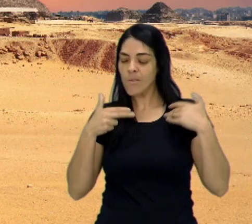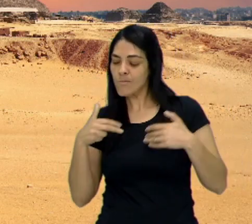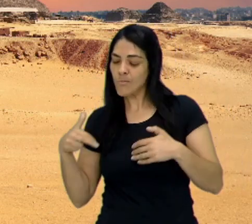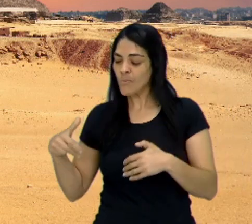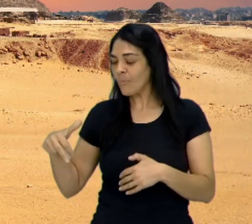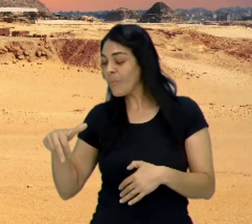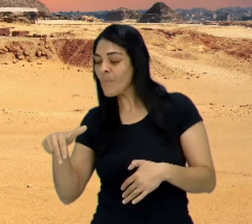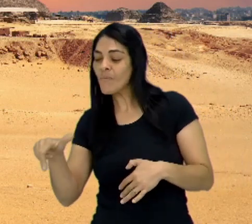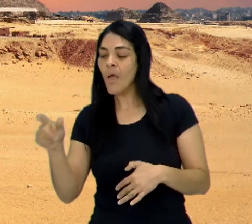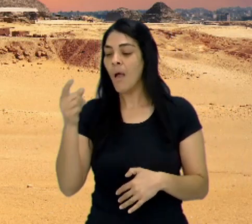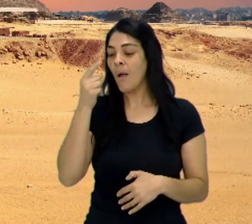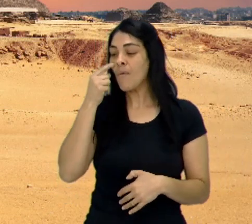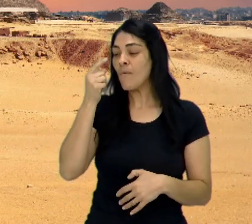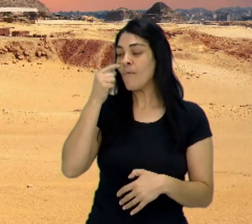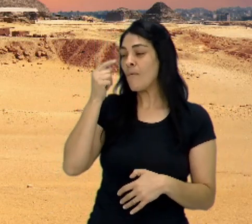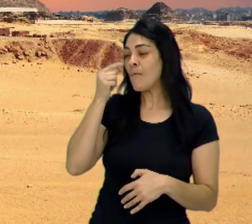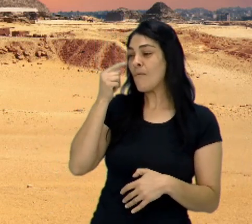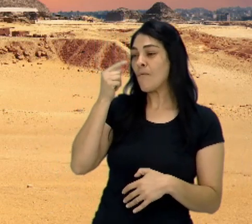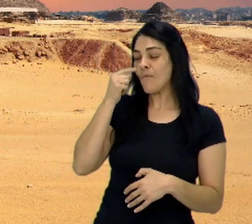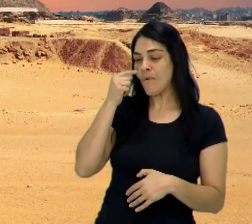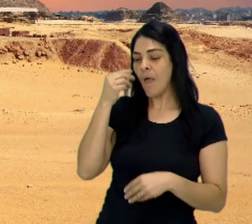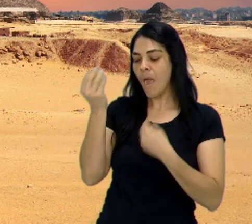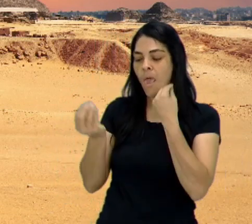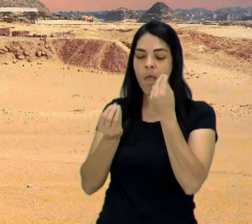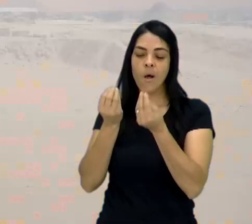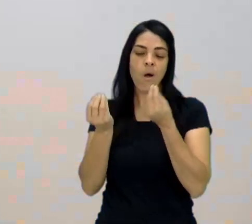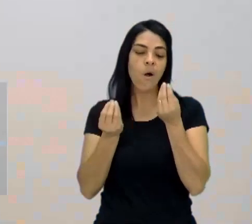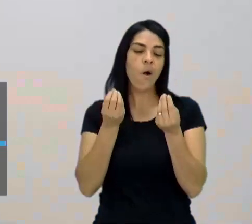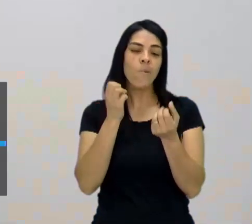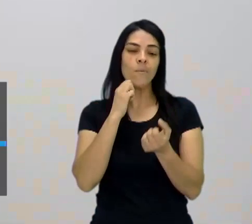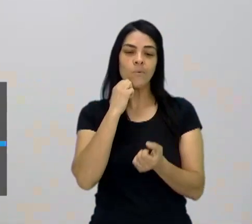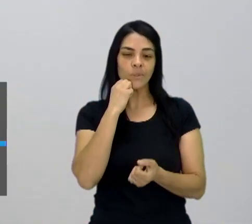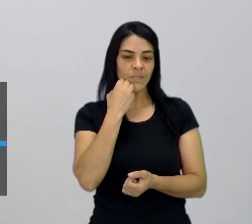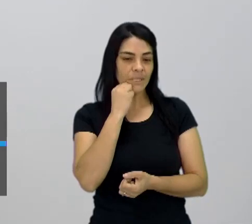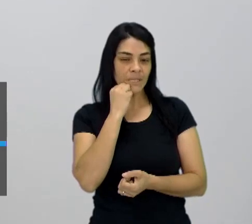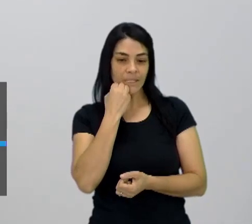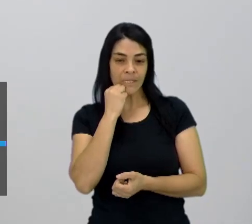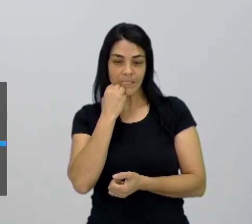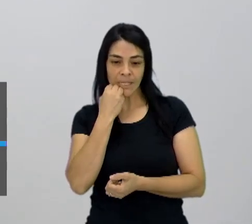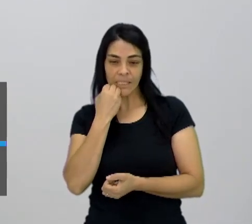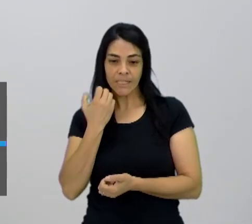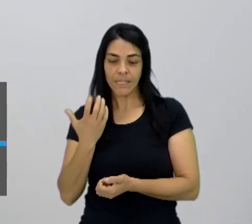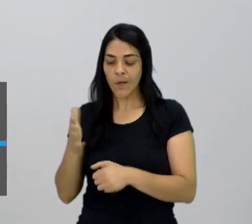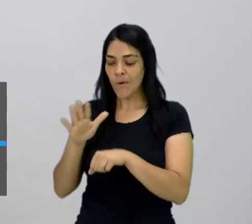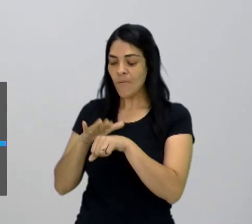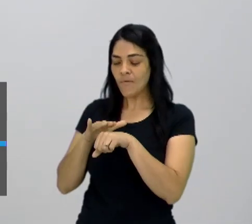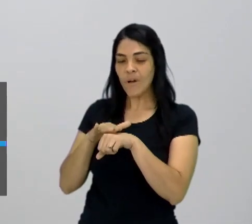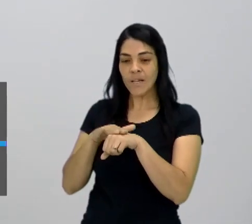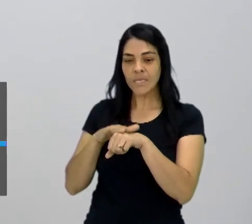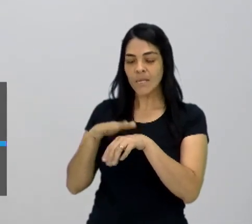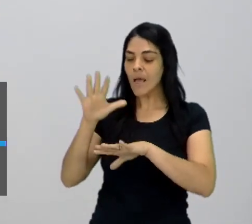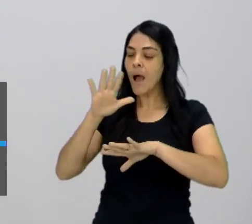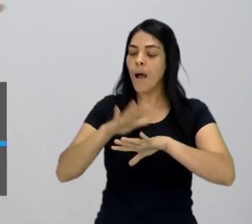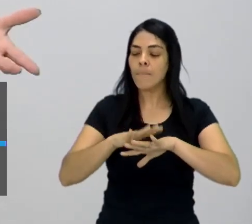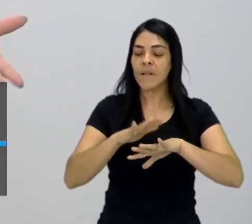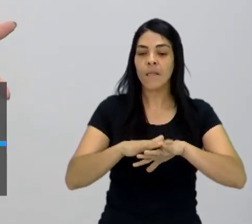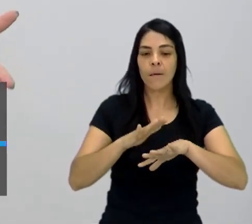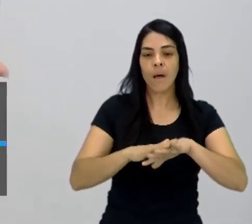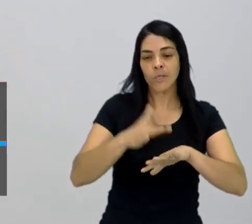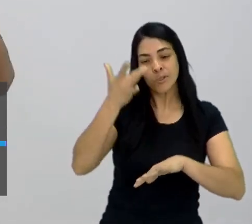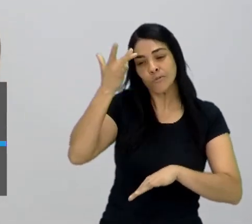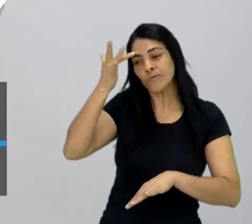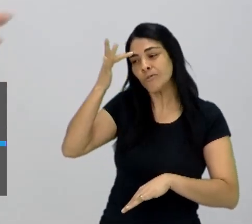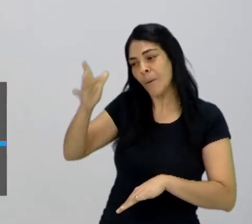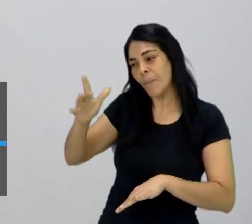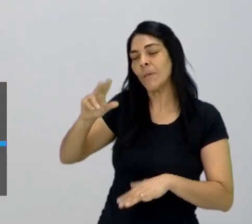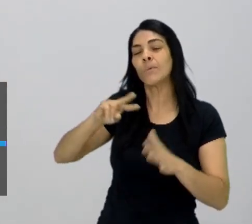que esses cientistas que não eram chamados de cientistas à época faziam essa matemática sem saber que era